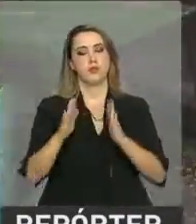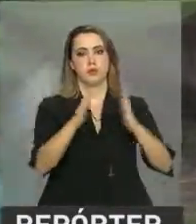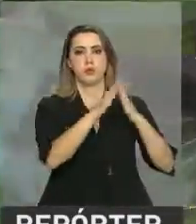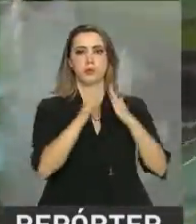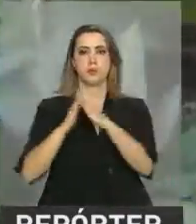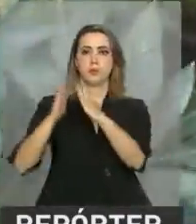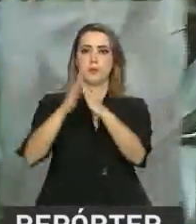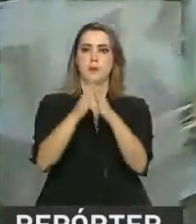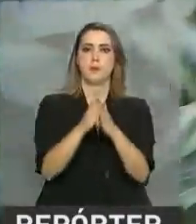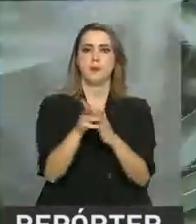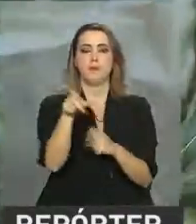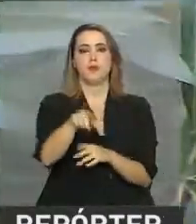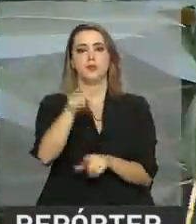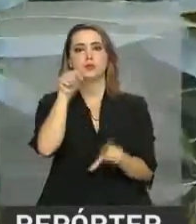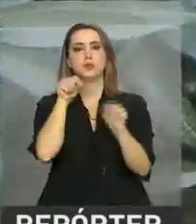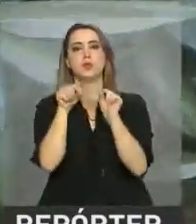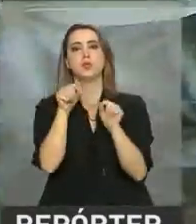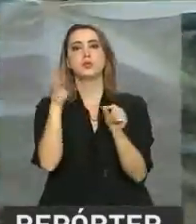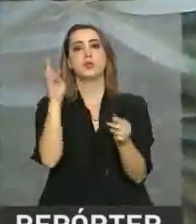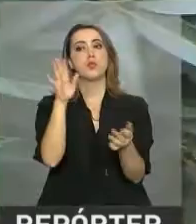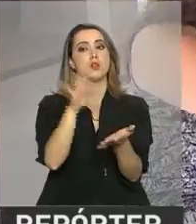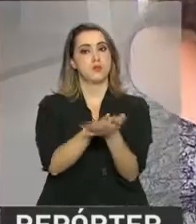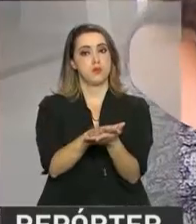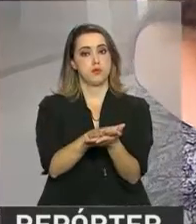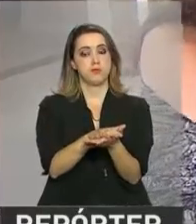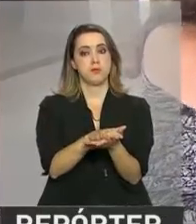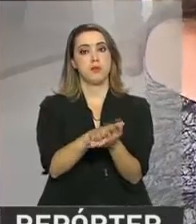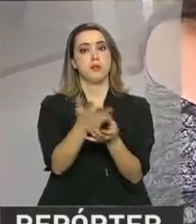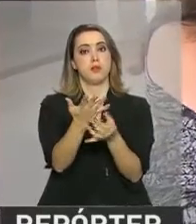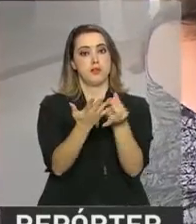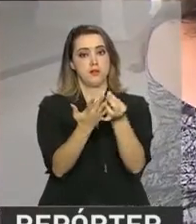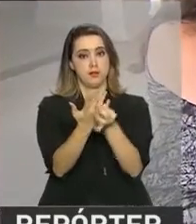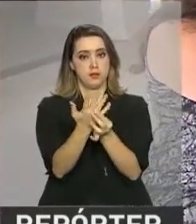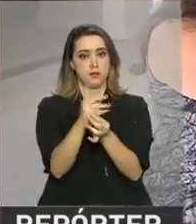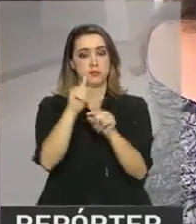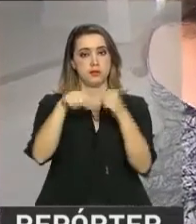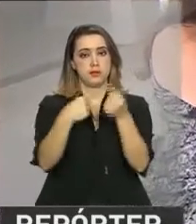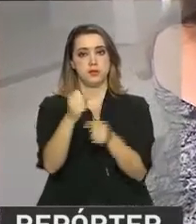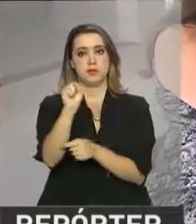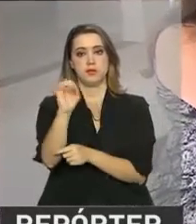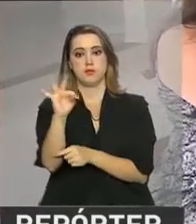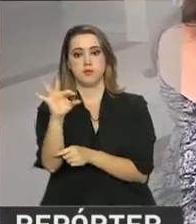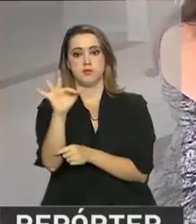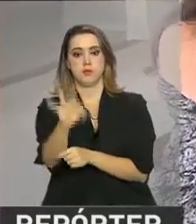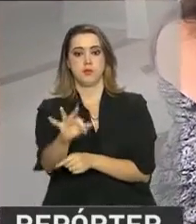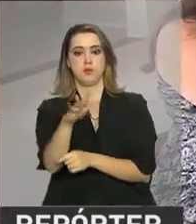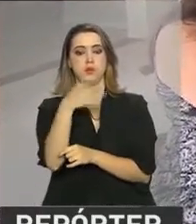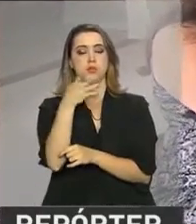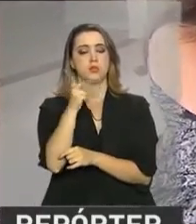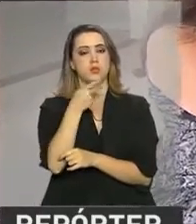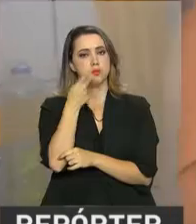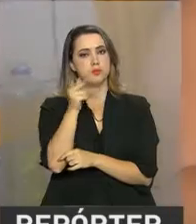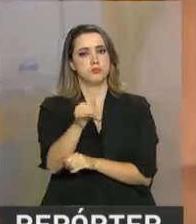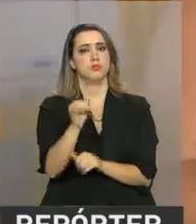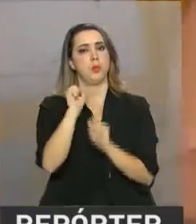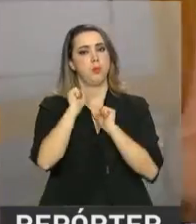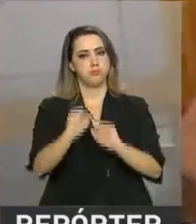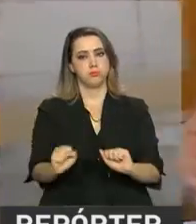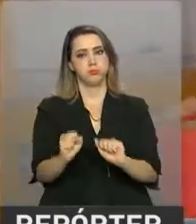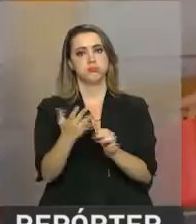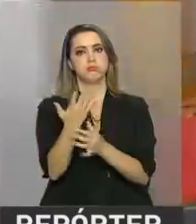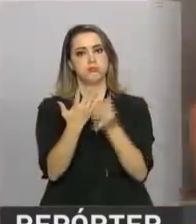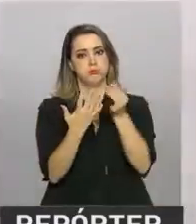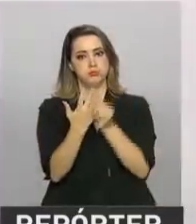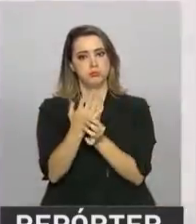decisão de oficializar o casamento veio logo depois que o supremo tribunal federal reconheceu a união estável entre casais do mesmo sexo